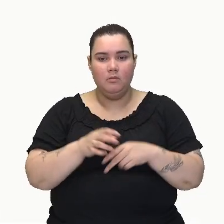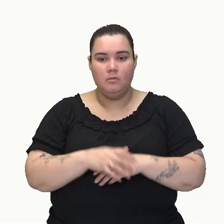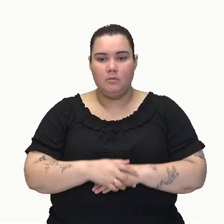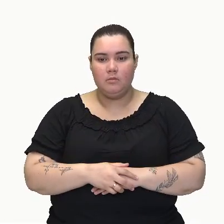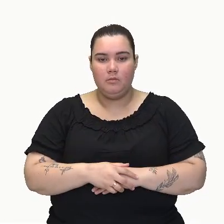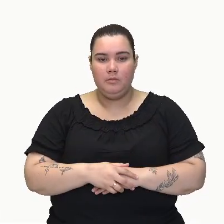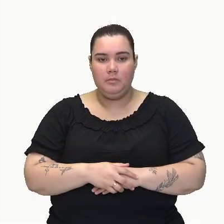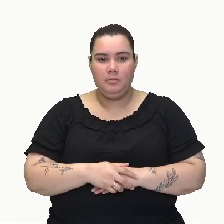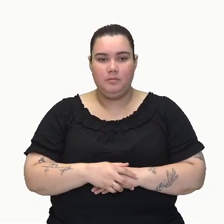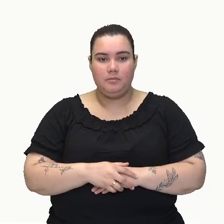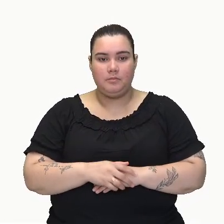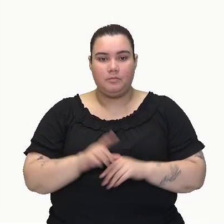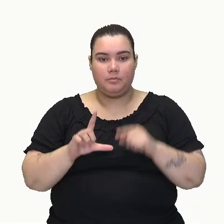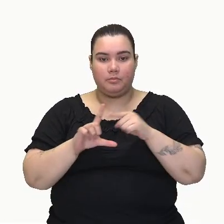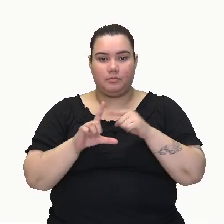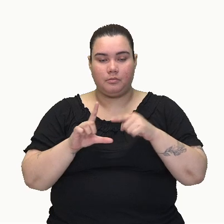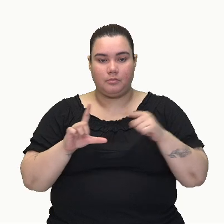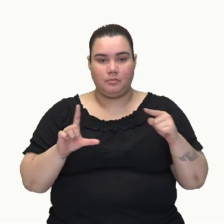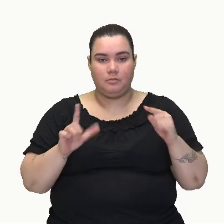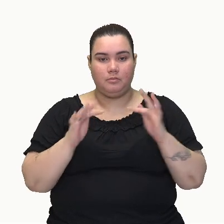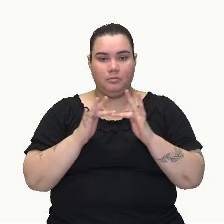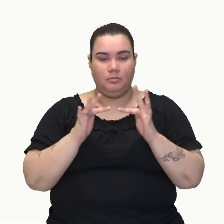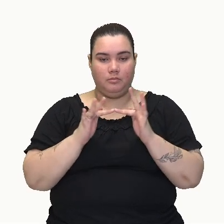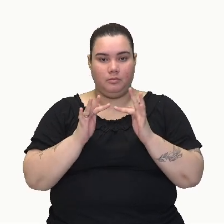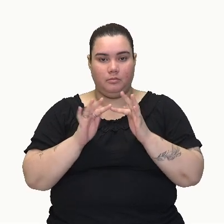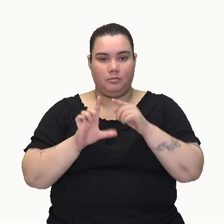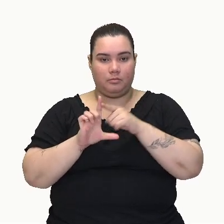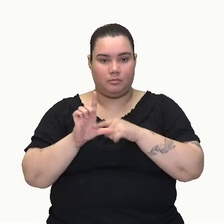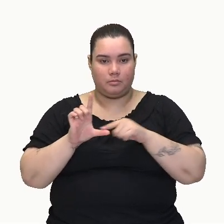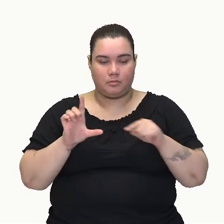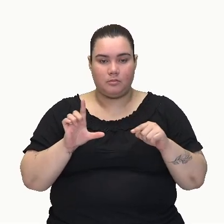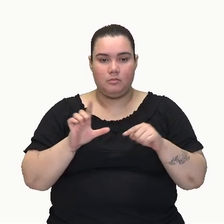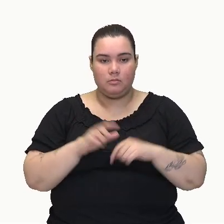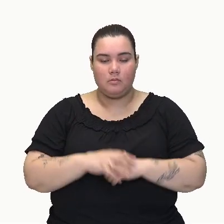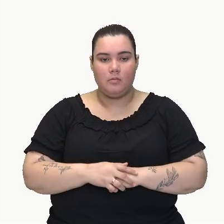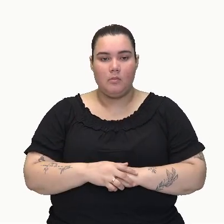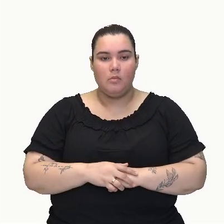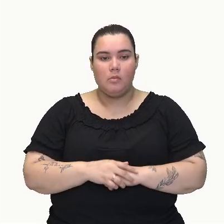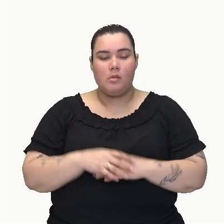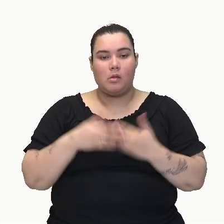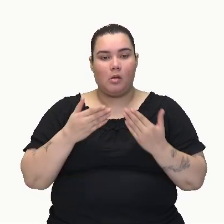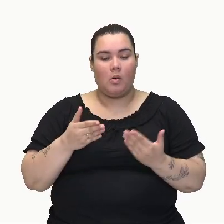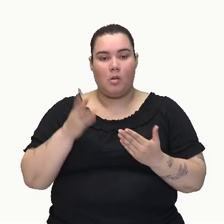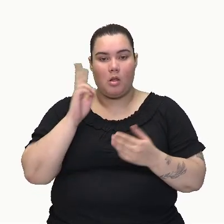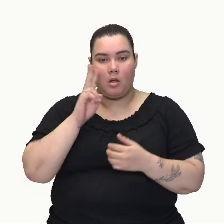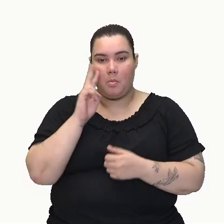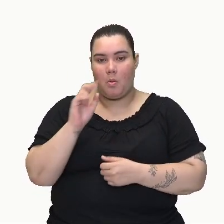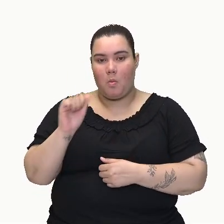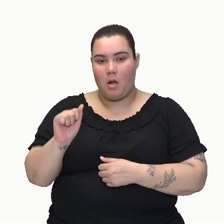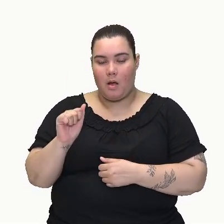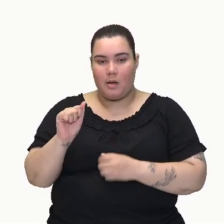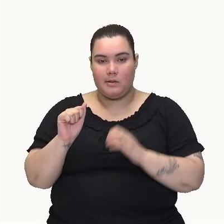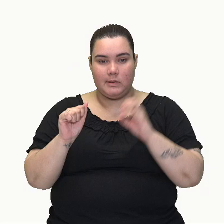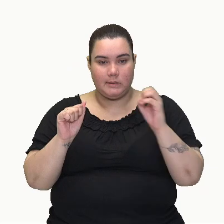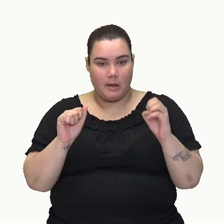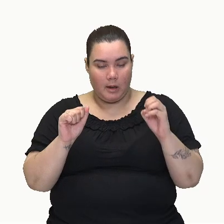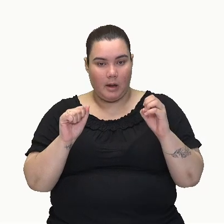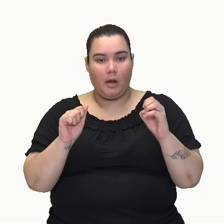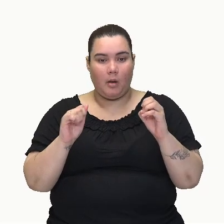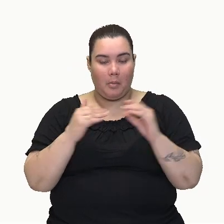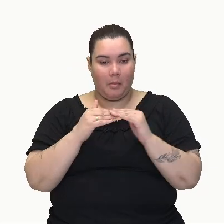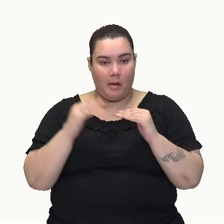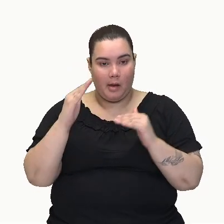função quadrática. Então, o coeficiente A, né, quando esse coeficiente for maior do que 0, concavidade voltada para